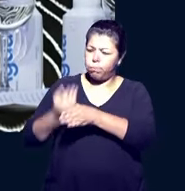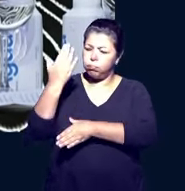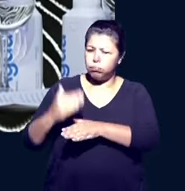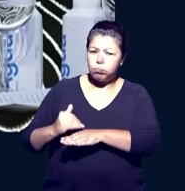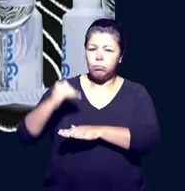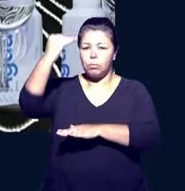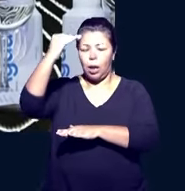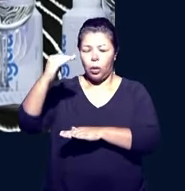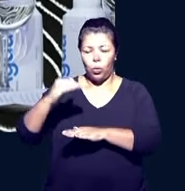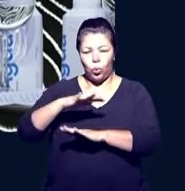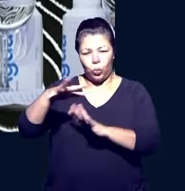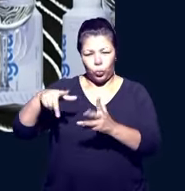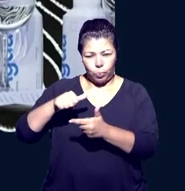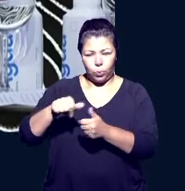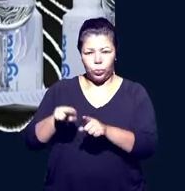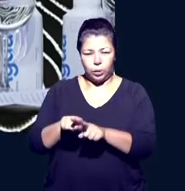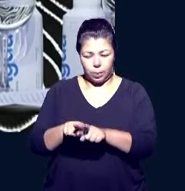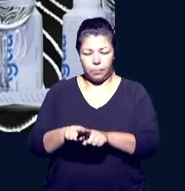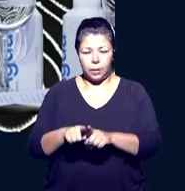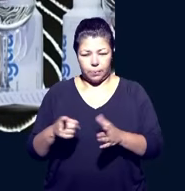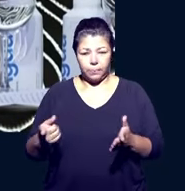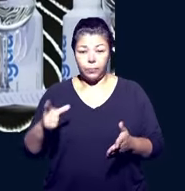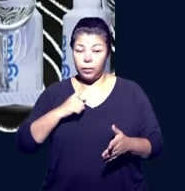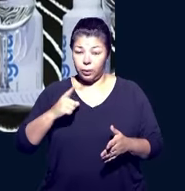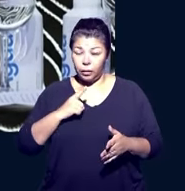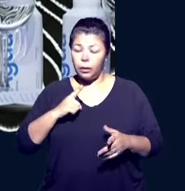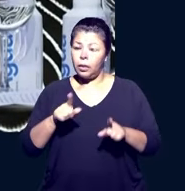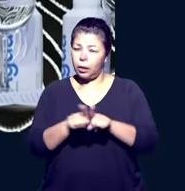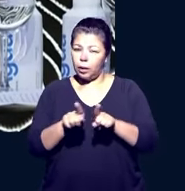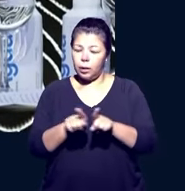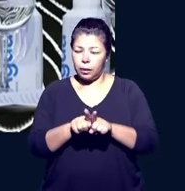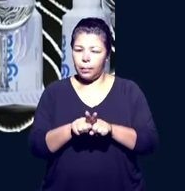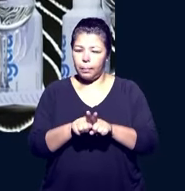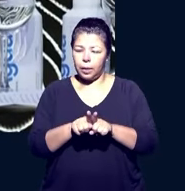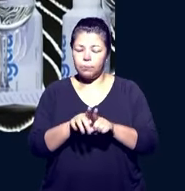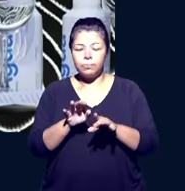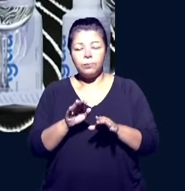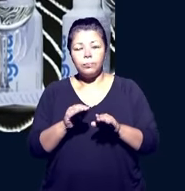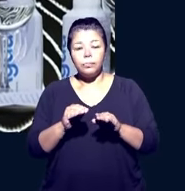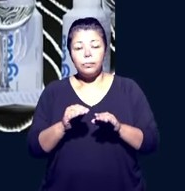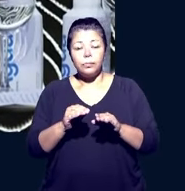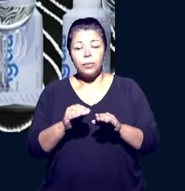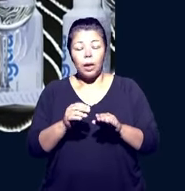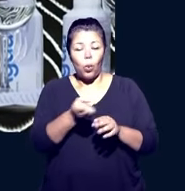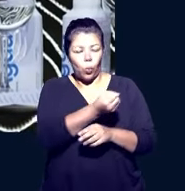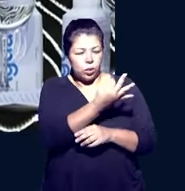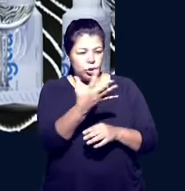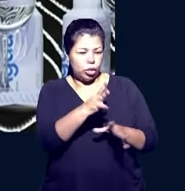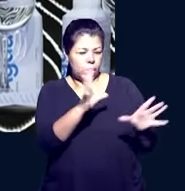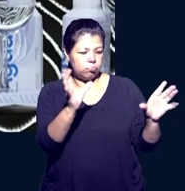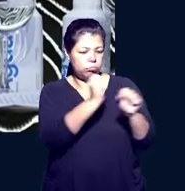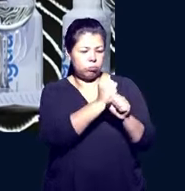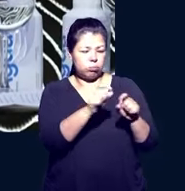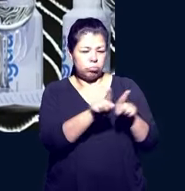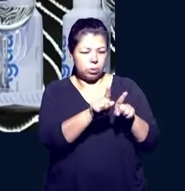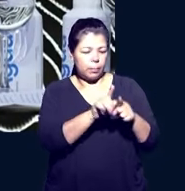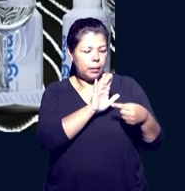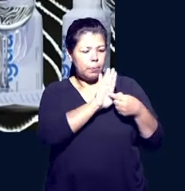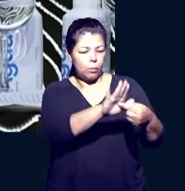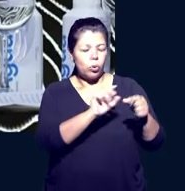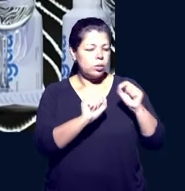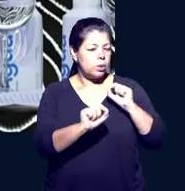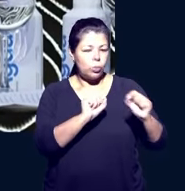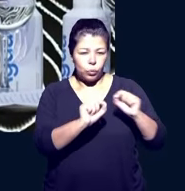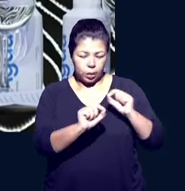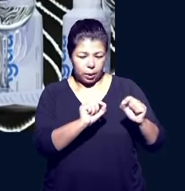quantitativa e uma judicialização qualitativa a judicialização quantitativa se manifesta no